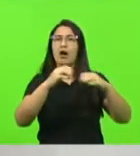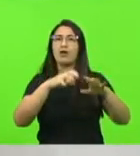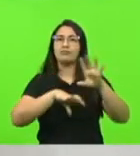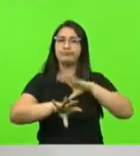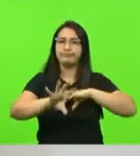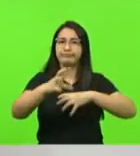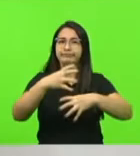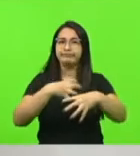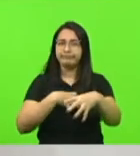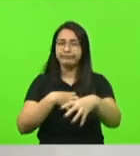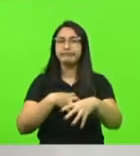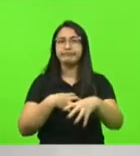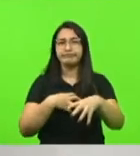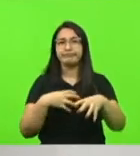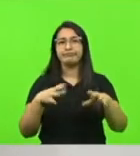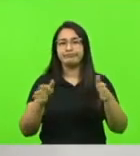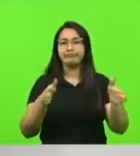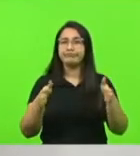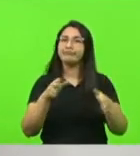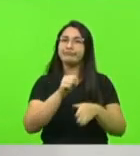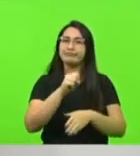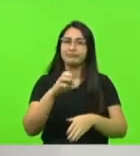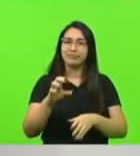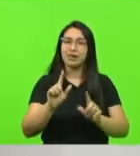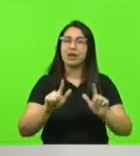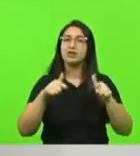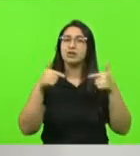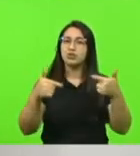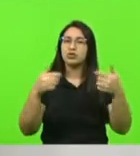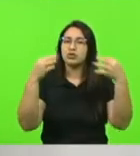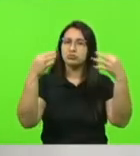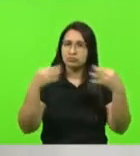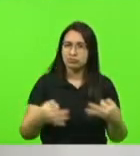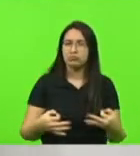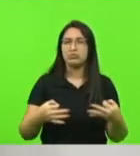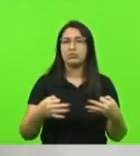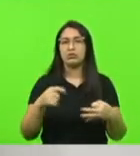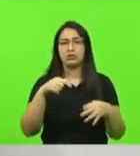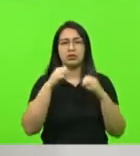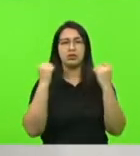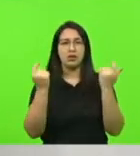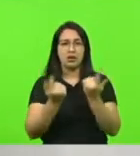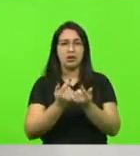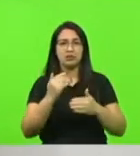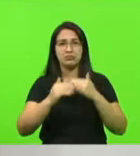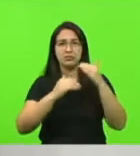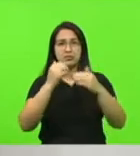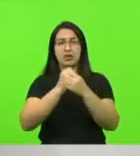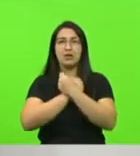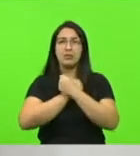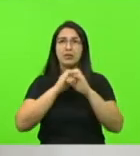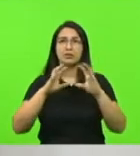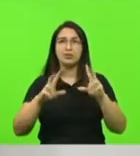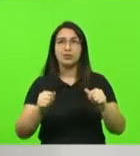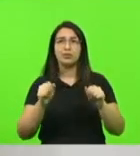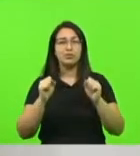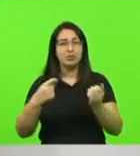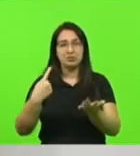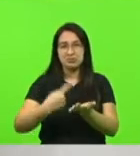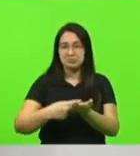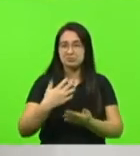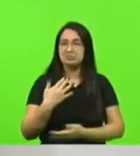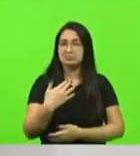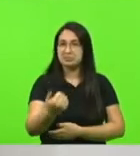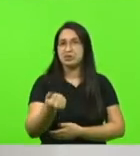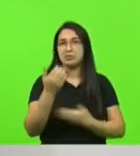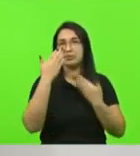nós, entre o povo catarinense, a partir das ações efetivas que esse parlamento vai desenvolver. Um grande abraço a todos e nos colocamos à disposição. Nosso